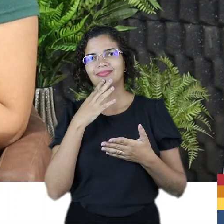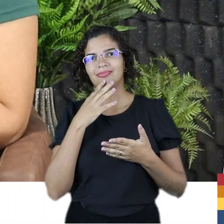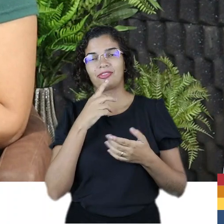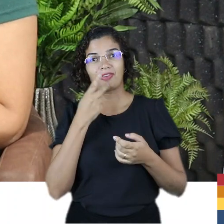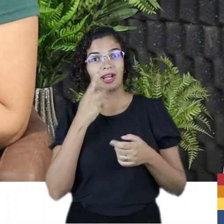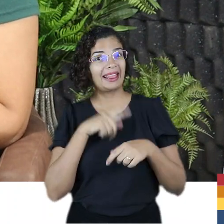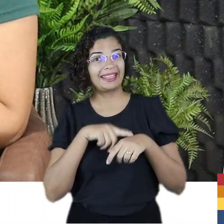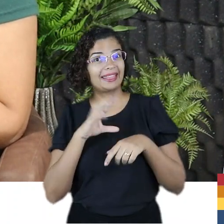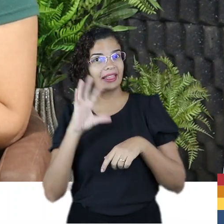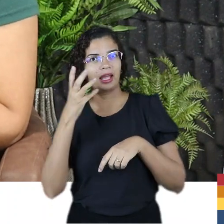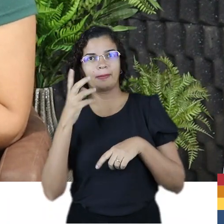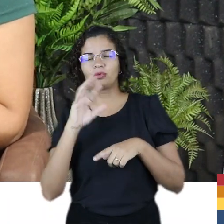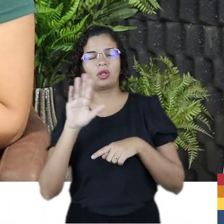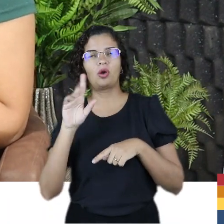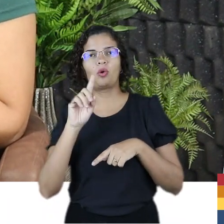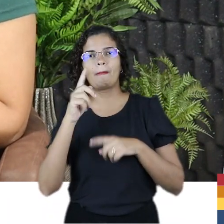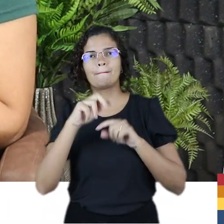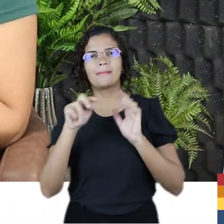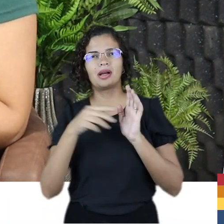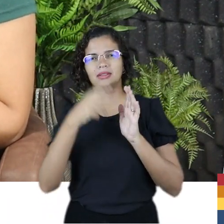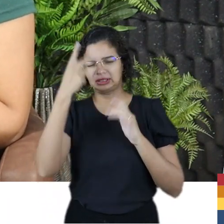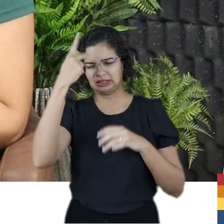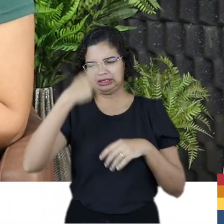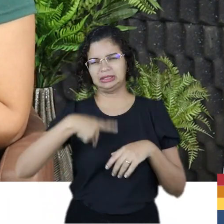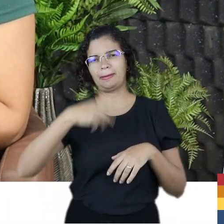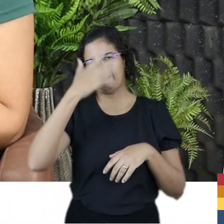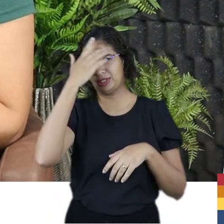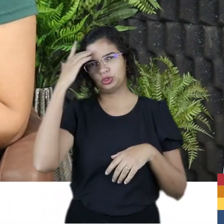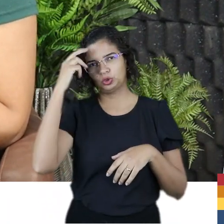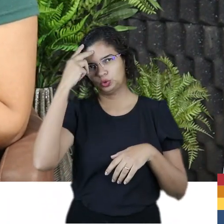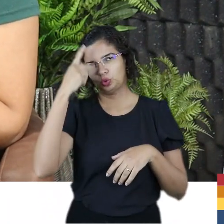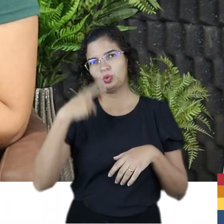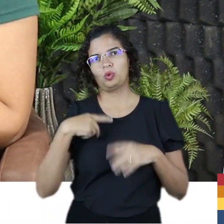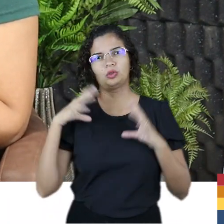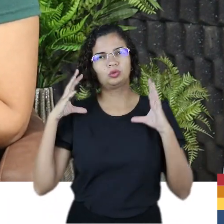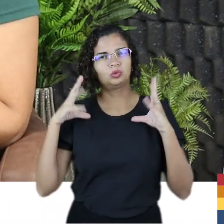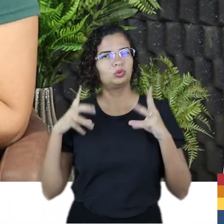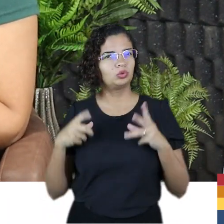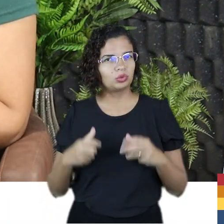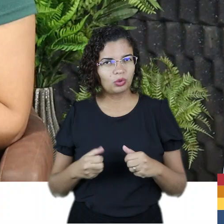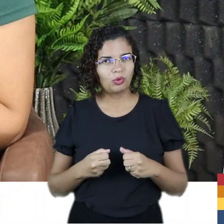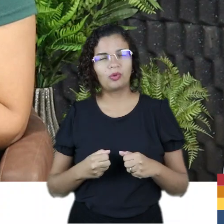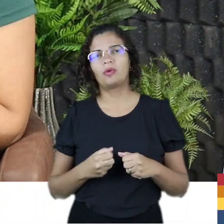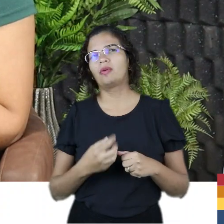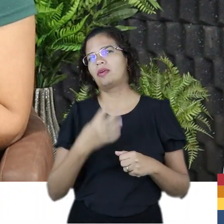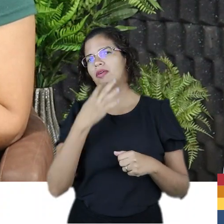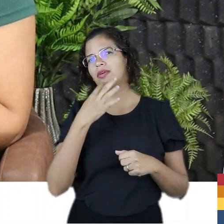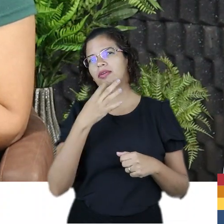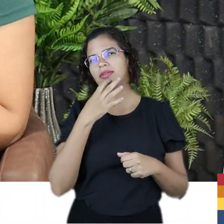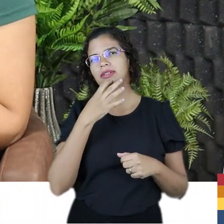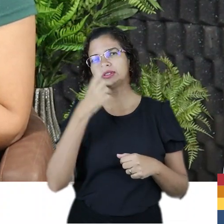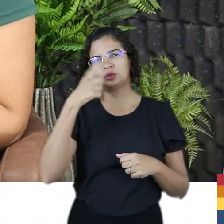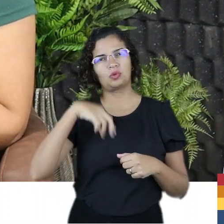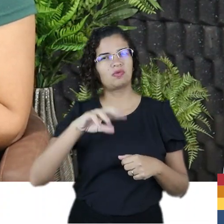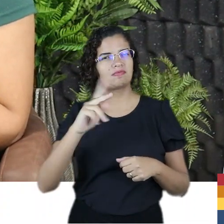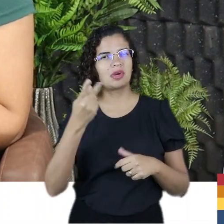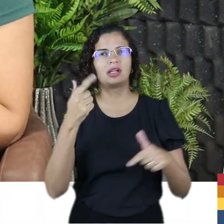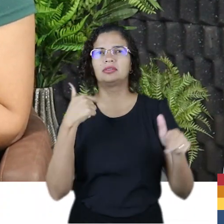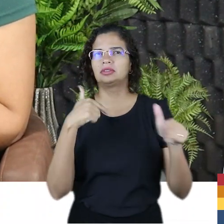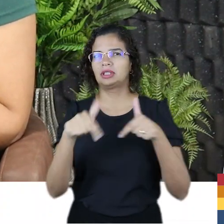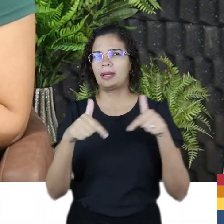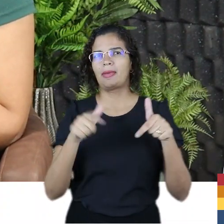pessoa como bem você disse né a concepção humana do trabalho de que ele é produtor também né